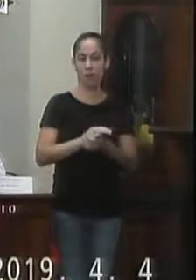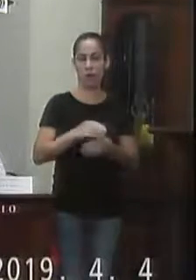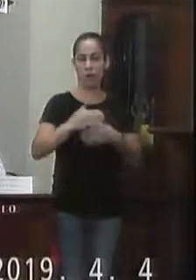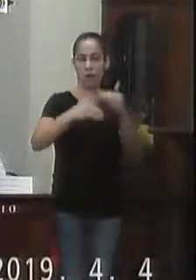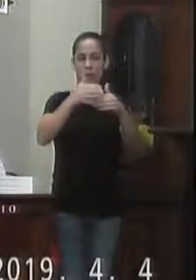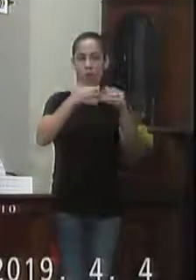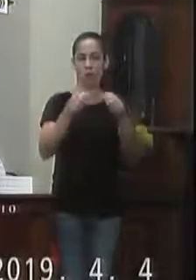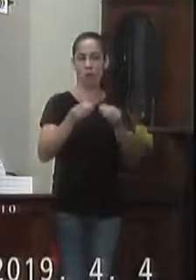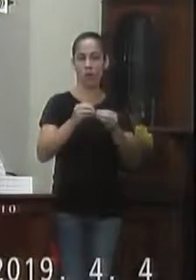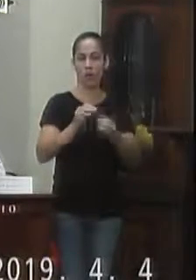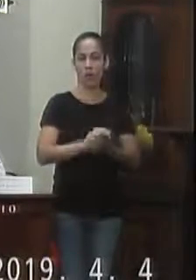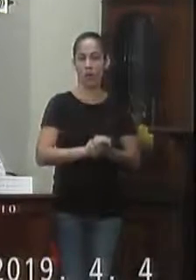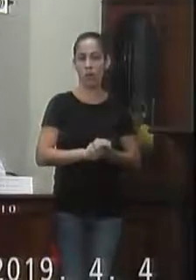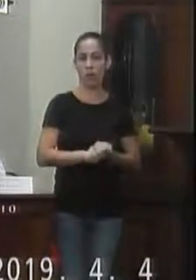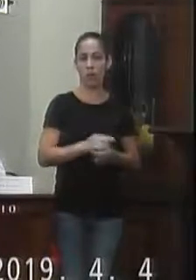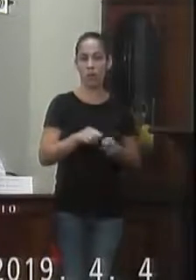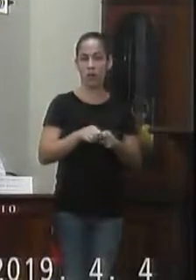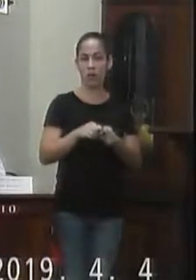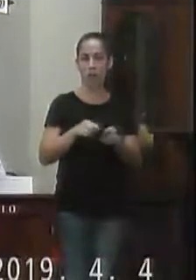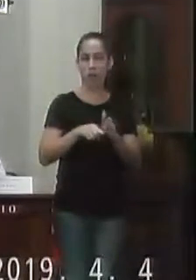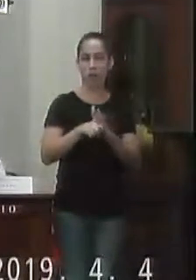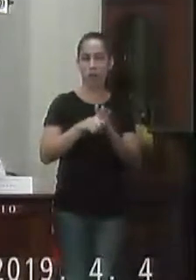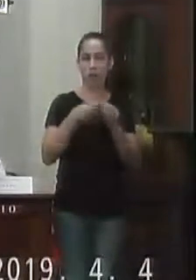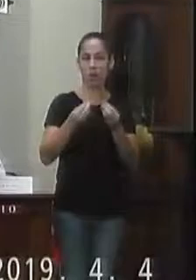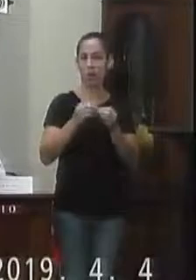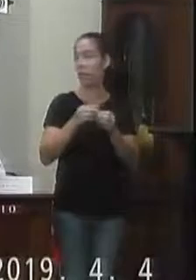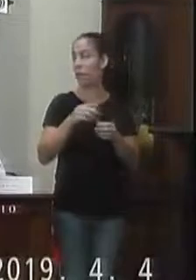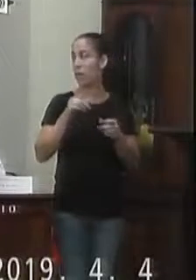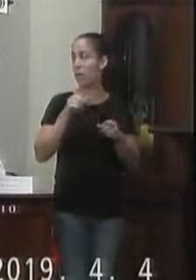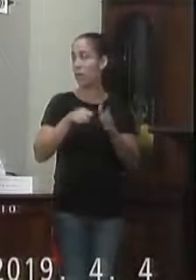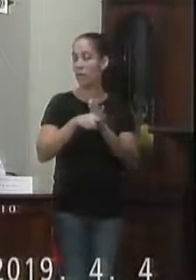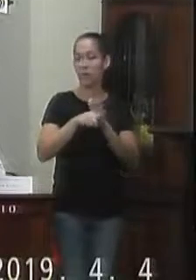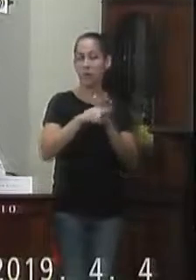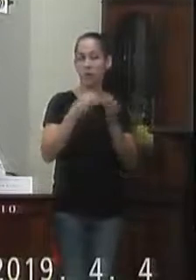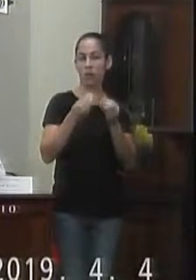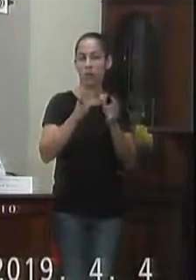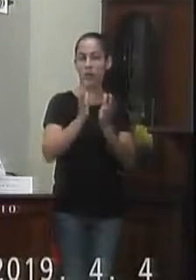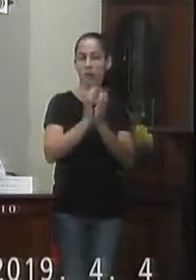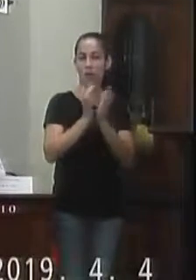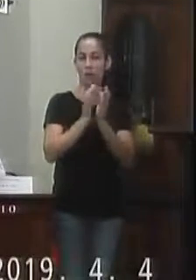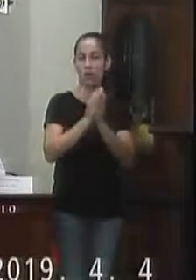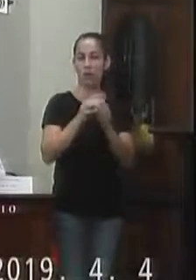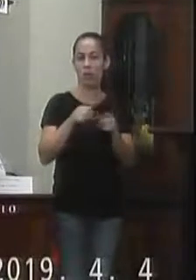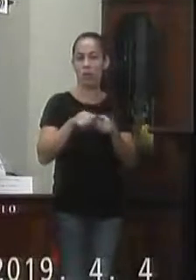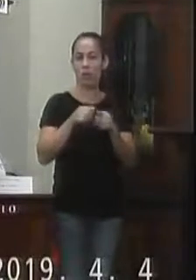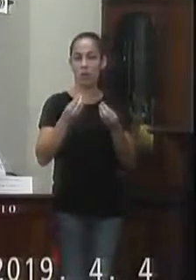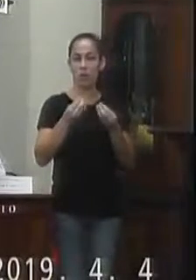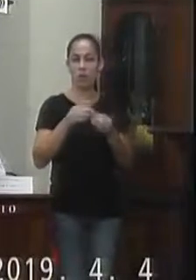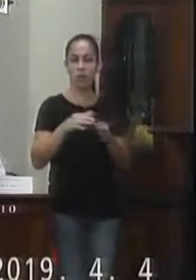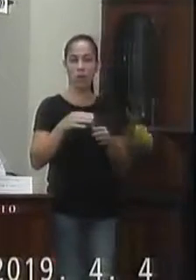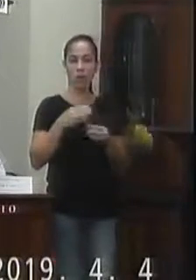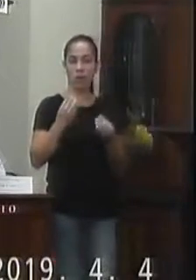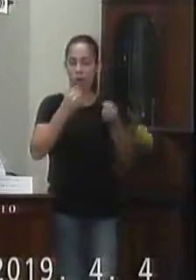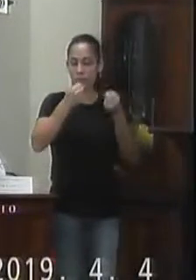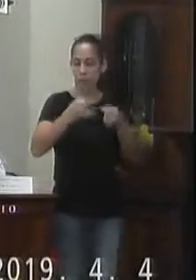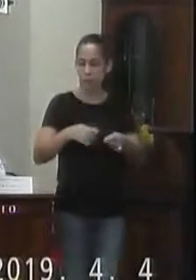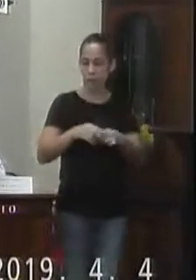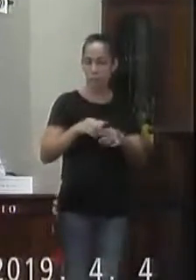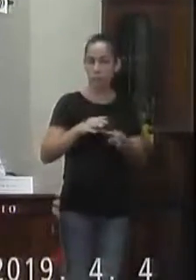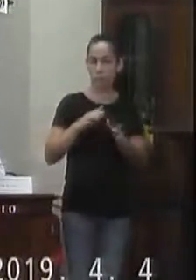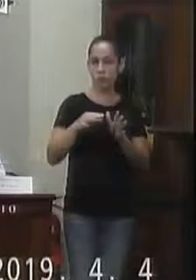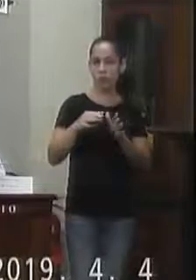tramitação. Fundamentação. O devido projeto de lei ordinária recebeu a devida apreciação desta comissão quanto ao seu aspecto constitucional, legal e jurídico,